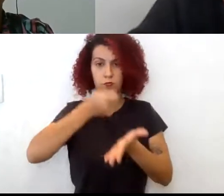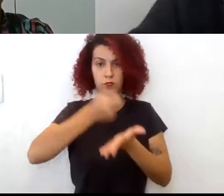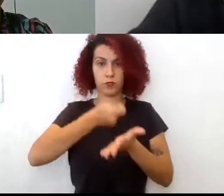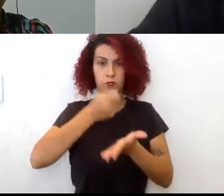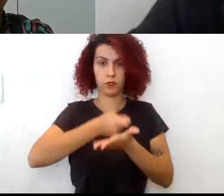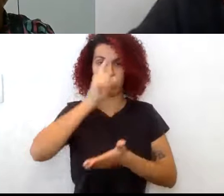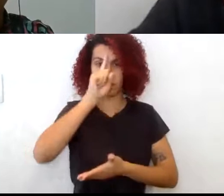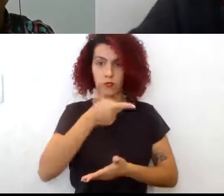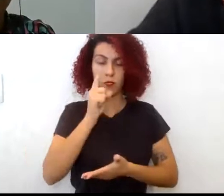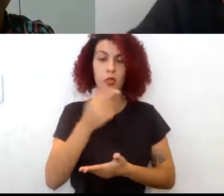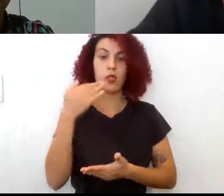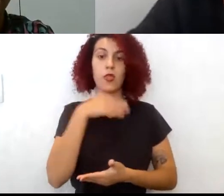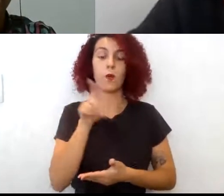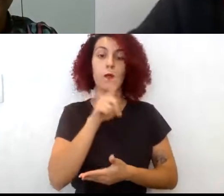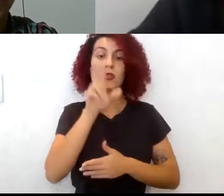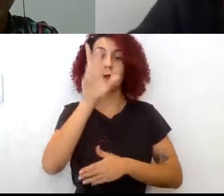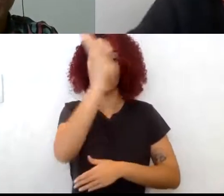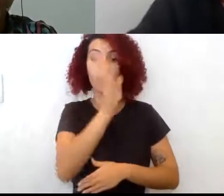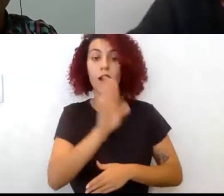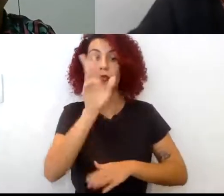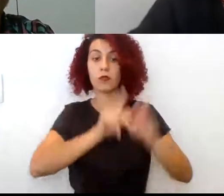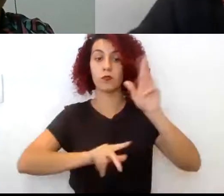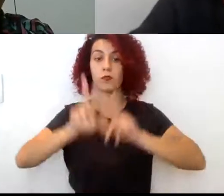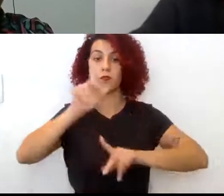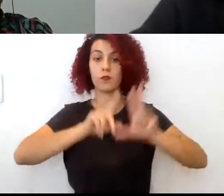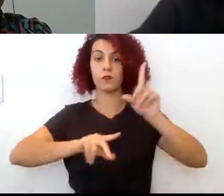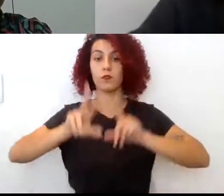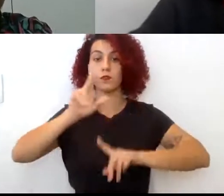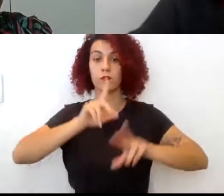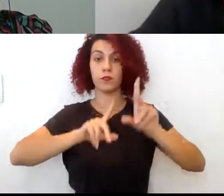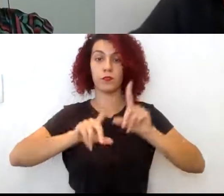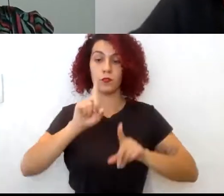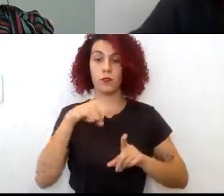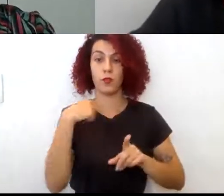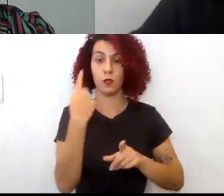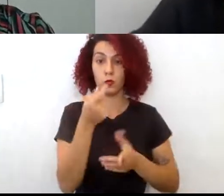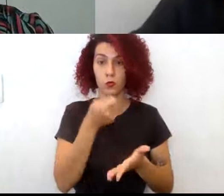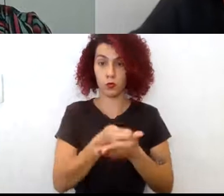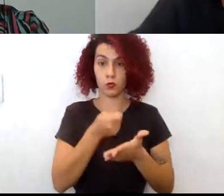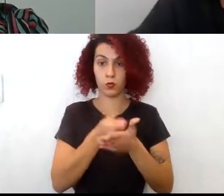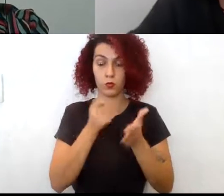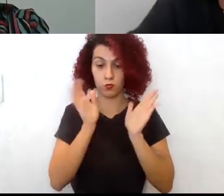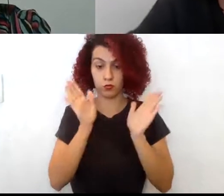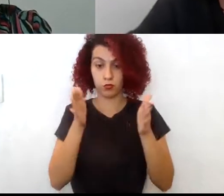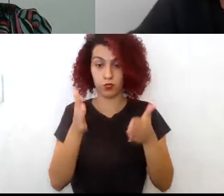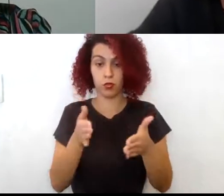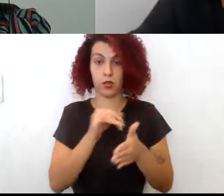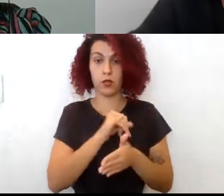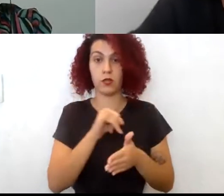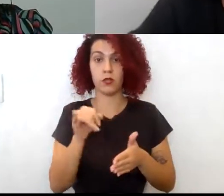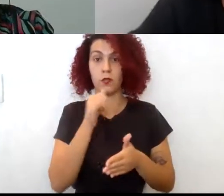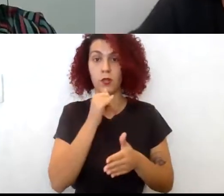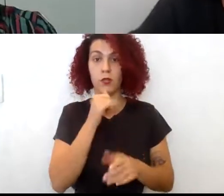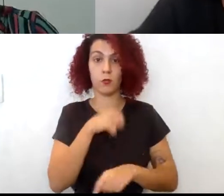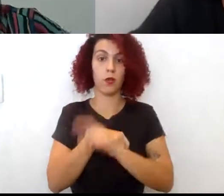enxergar a diversidade brasileira mas ainda somos disciplinados a na hora que for falar sobre palavra